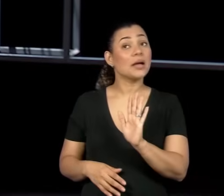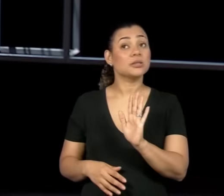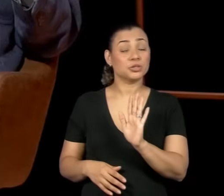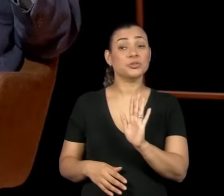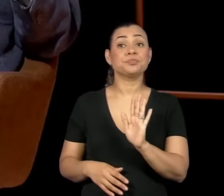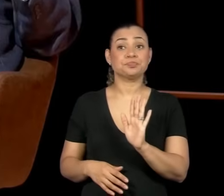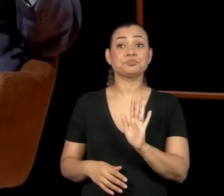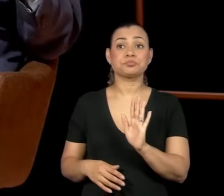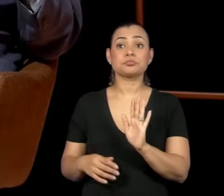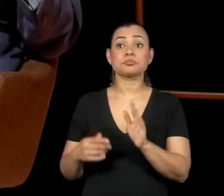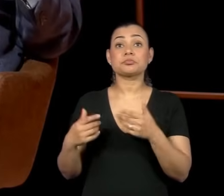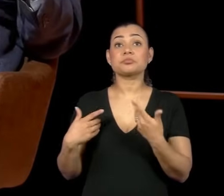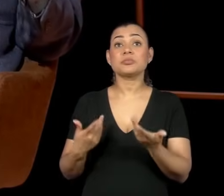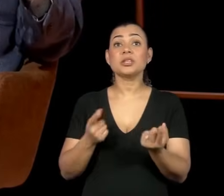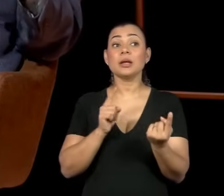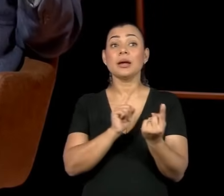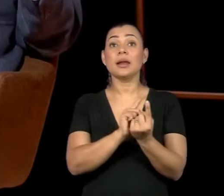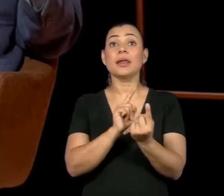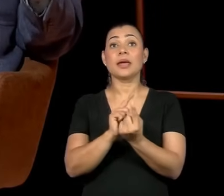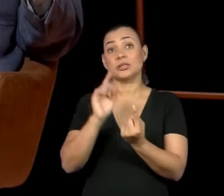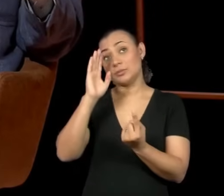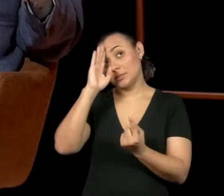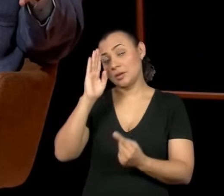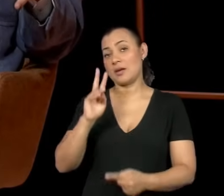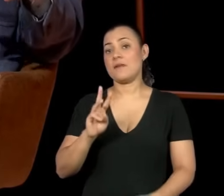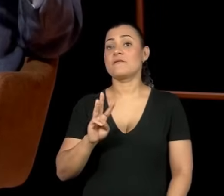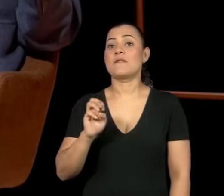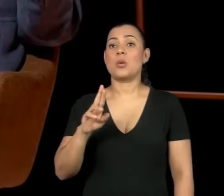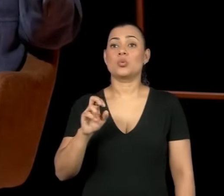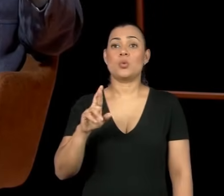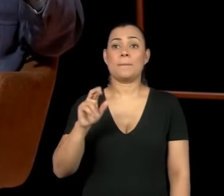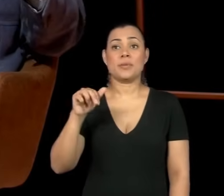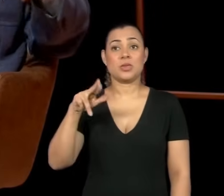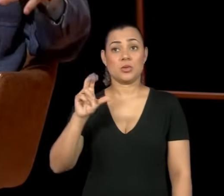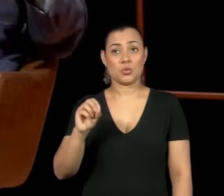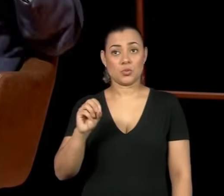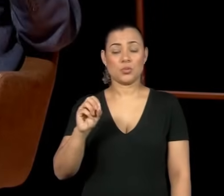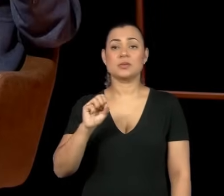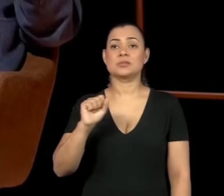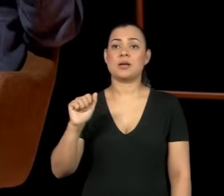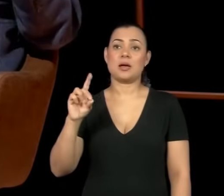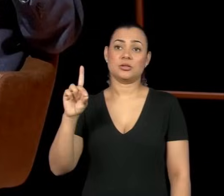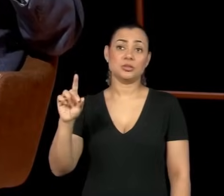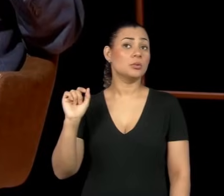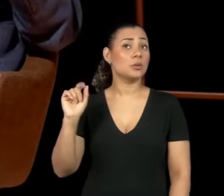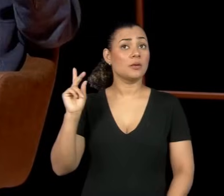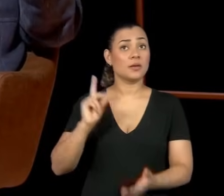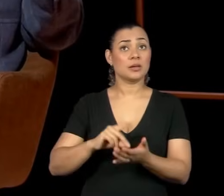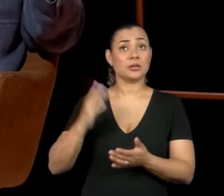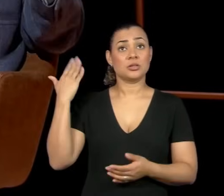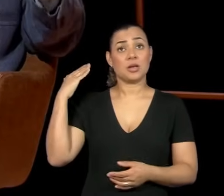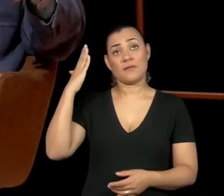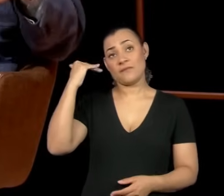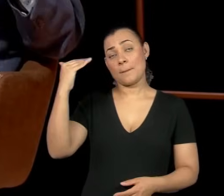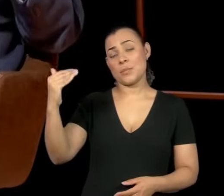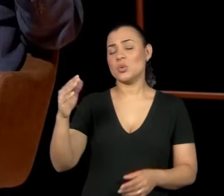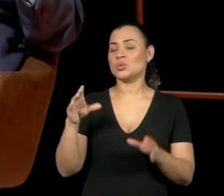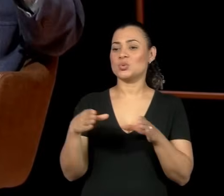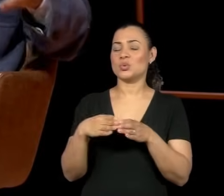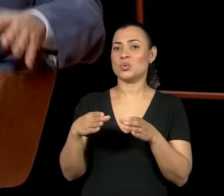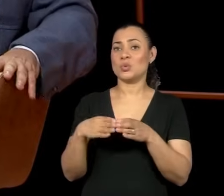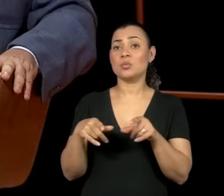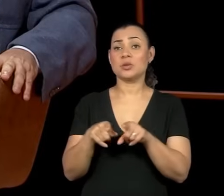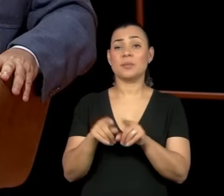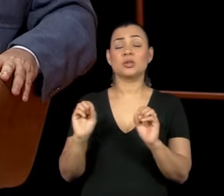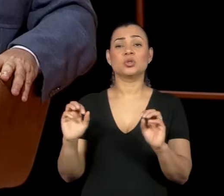e tinha o meu cliente maior, era o Valdomiro Saad, que era um empresário que tinha as maiores bandas de baile e fazia